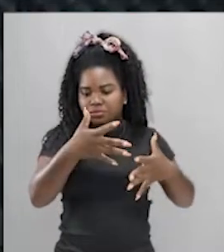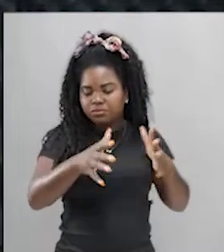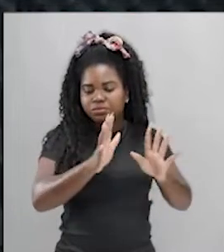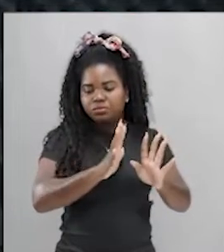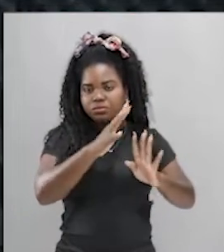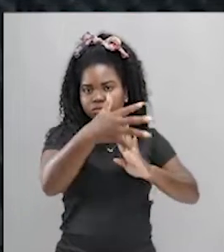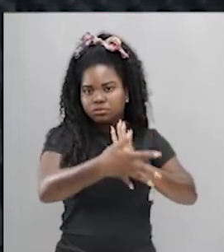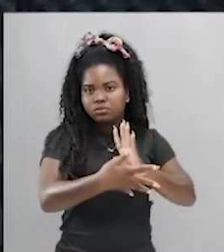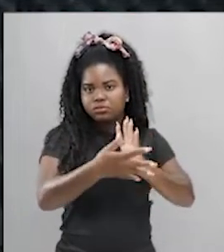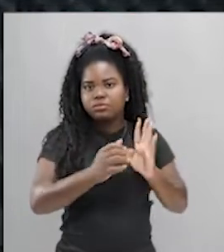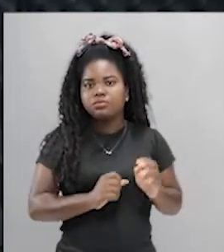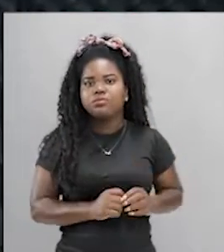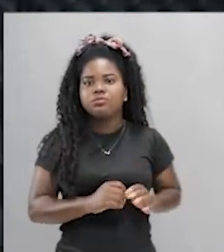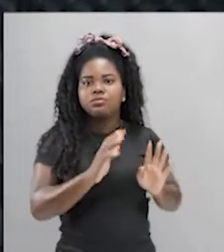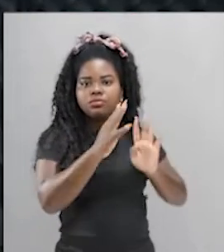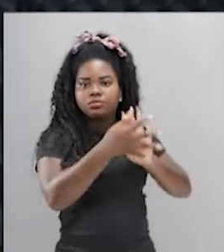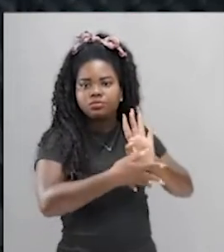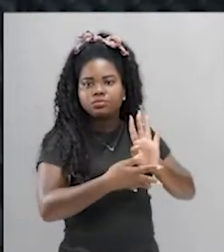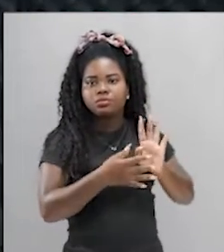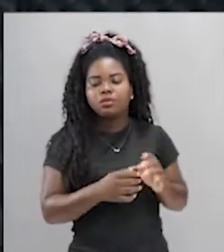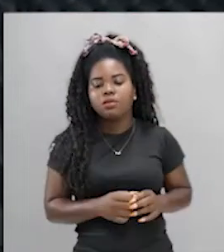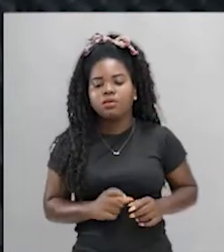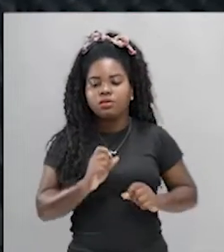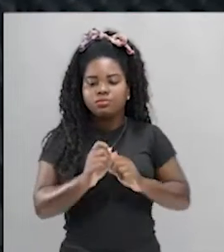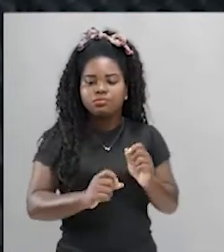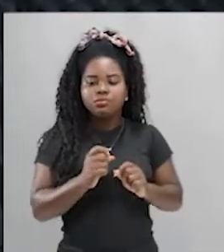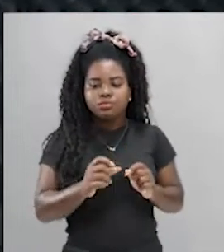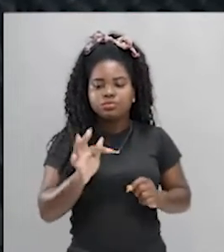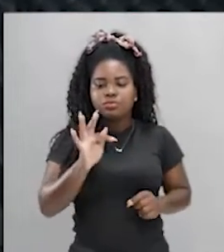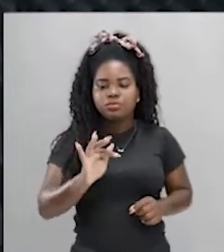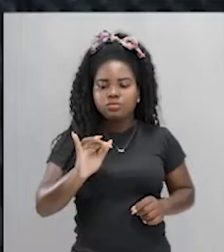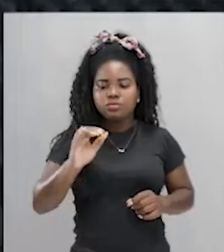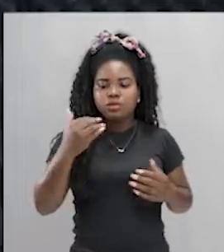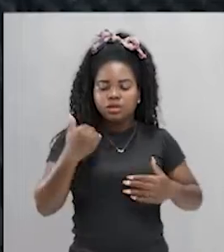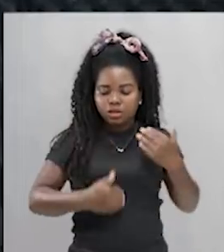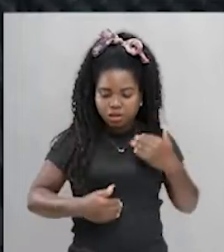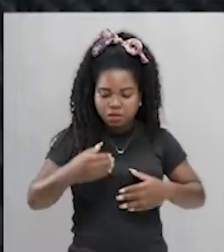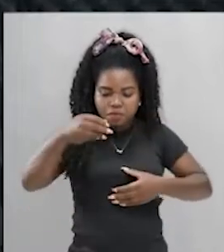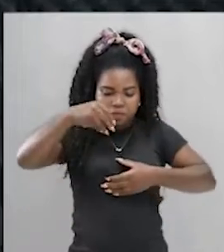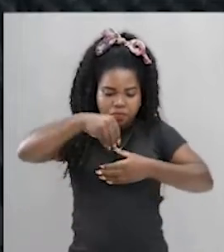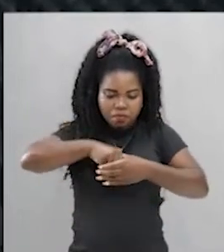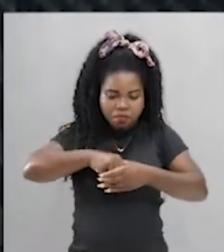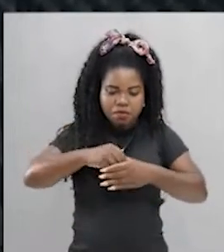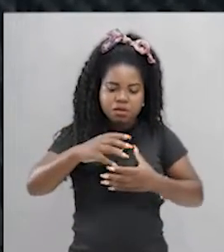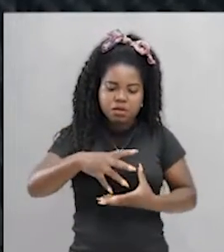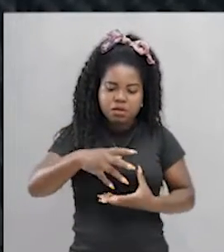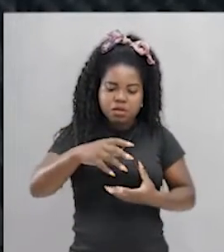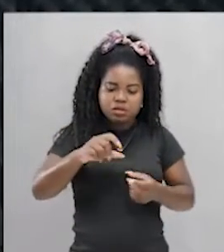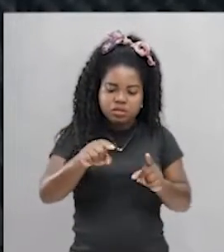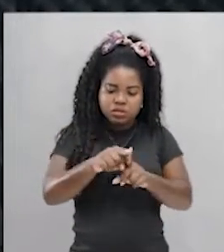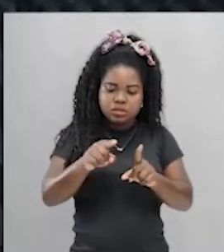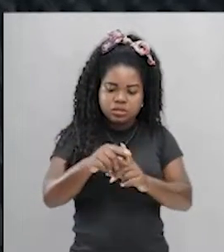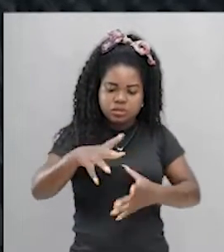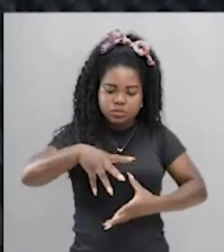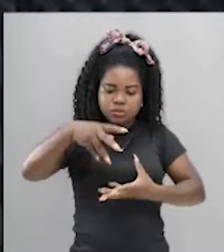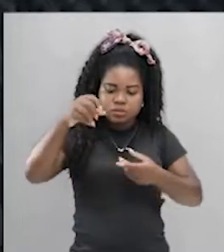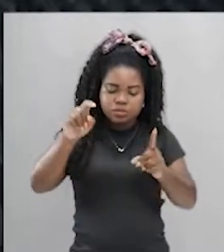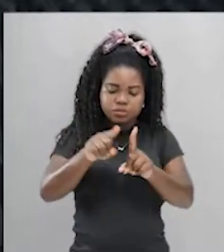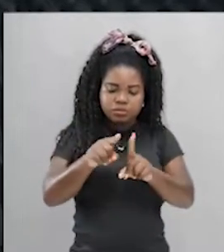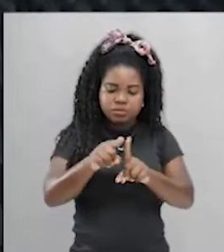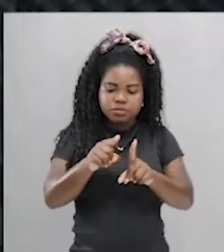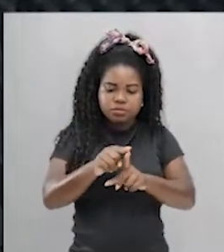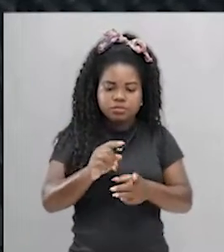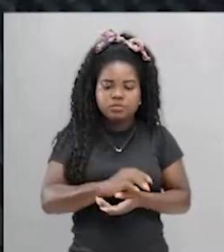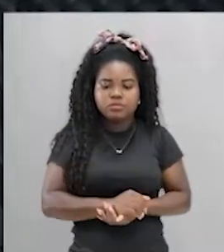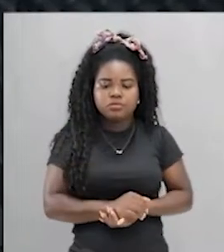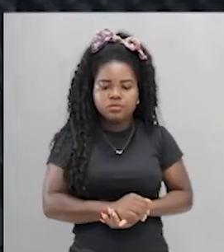Libras, ele é, no caso de Grotowski, físico, ele é espiritual e ele tem essa junção onde o estresse, o